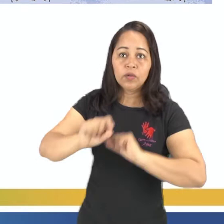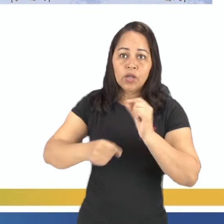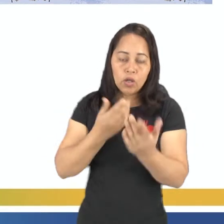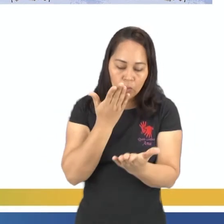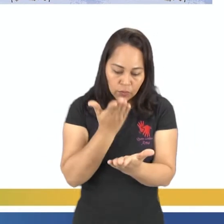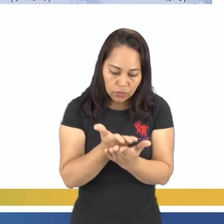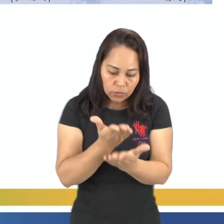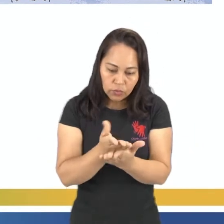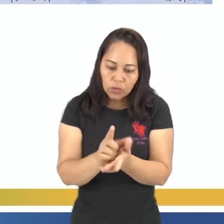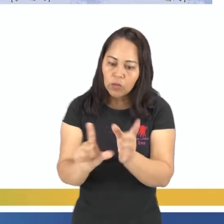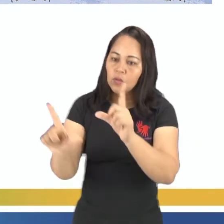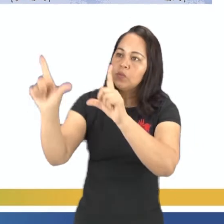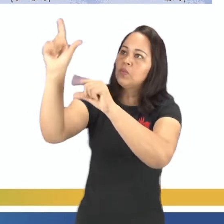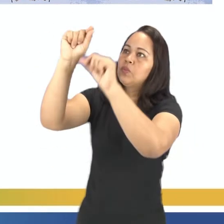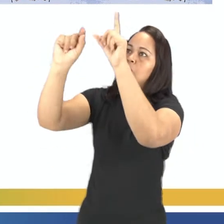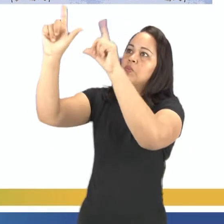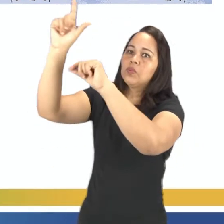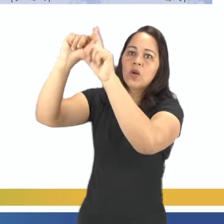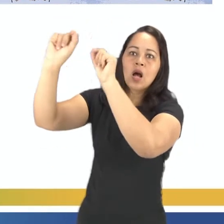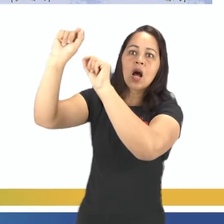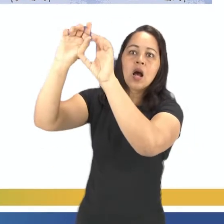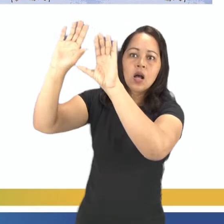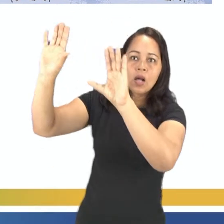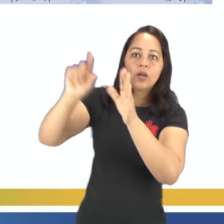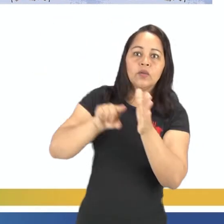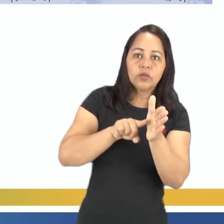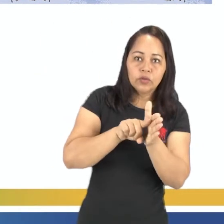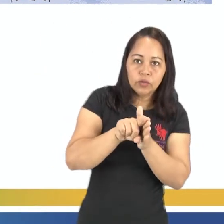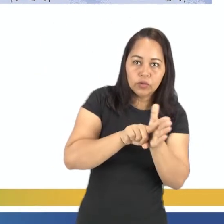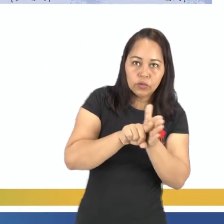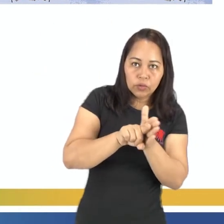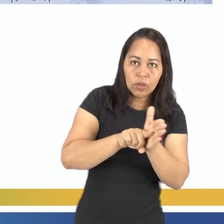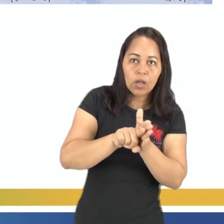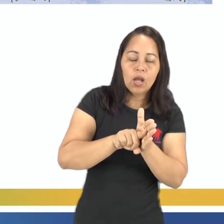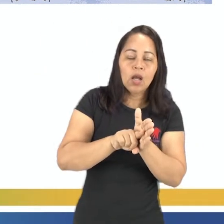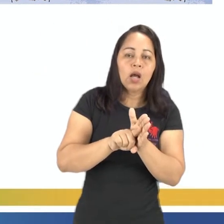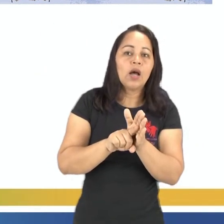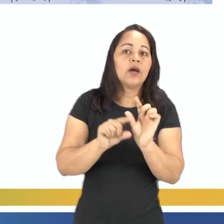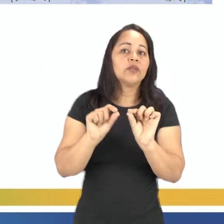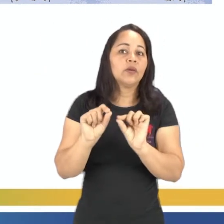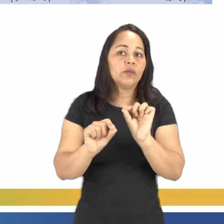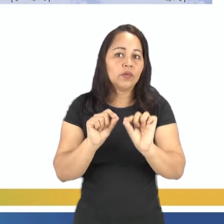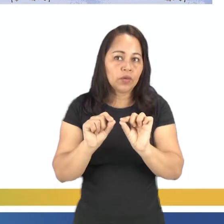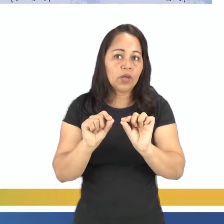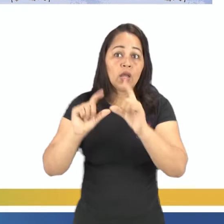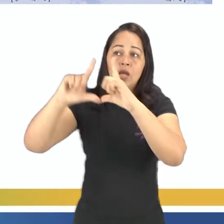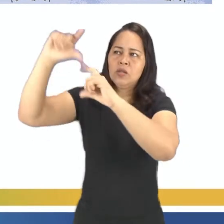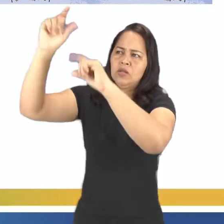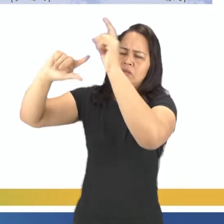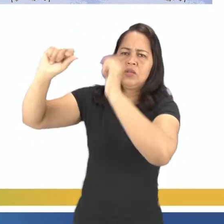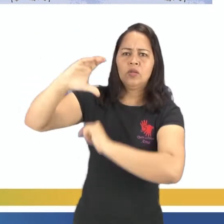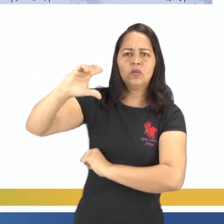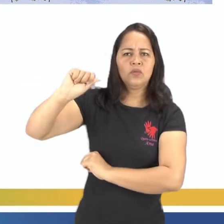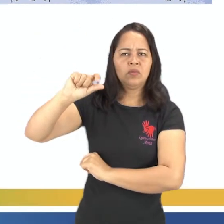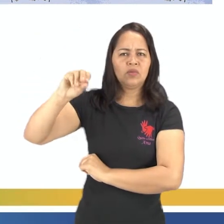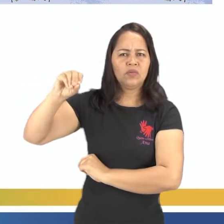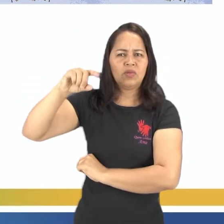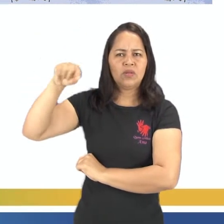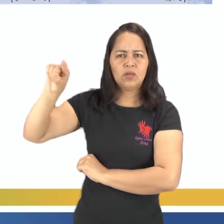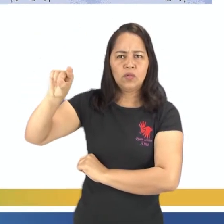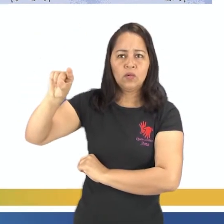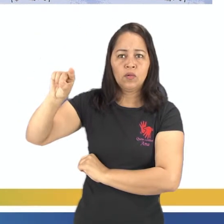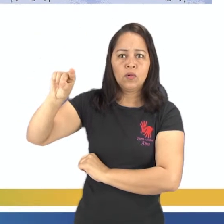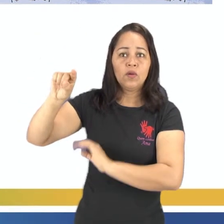a inundação anual do Nilo tinha lugar poucos depois dos Sírios. A estrela do Cão se